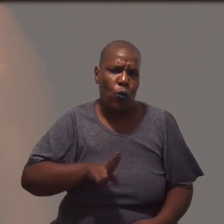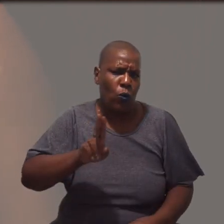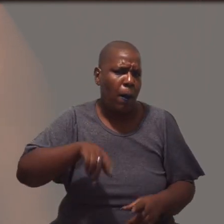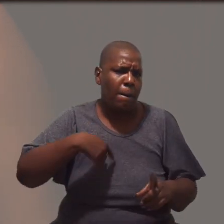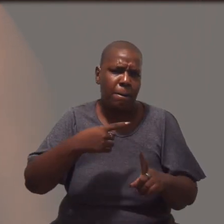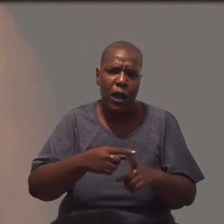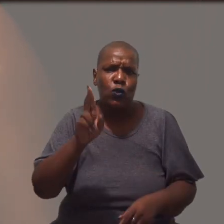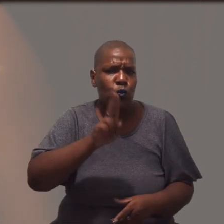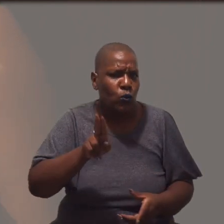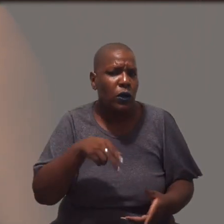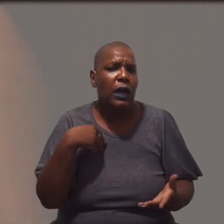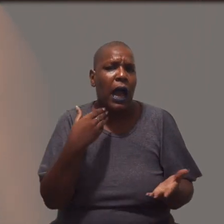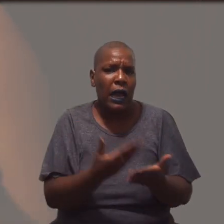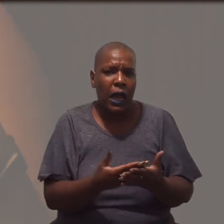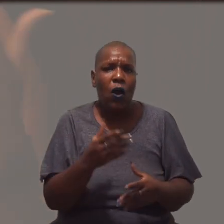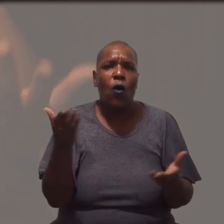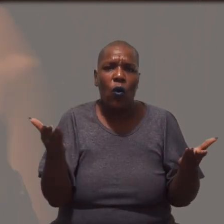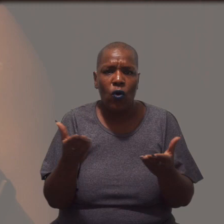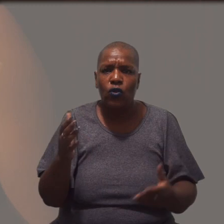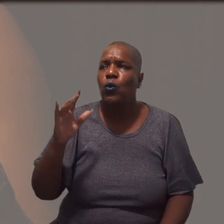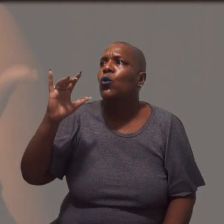mais é utilizado hoje em dia, o trompete no